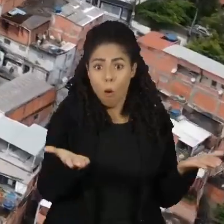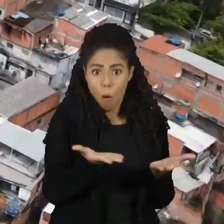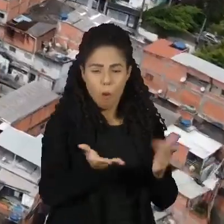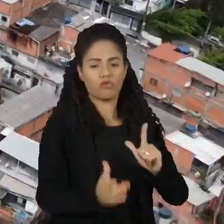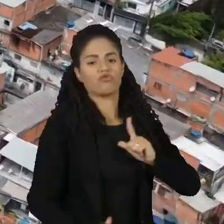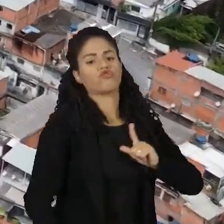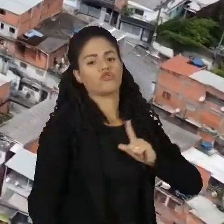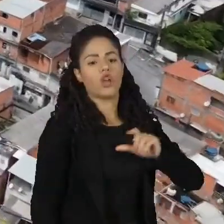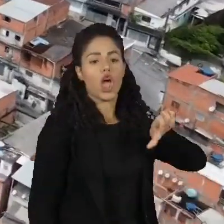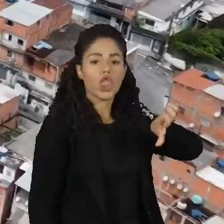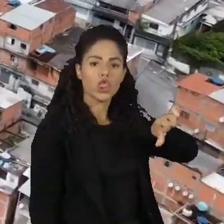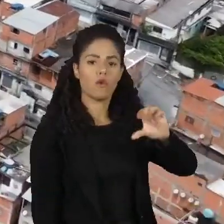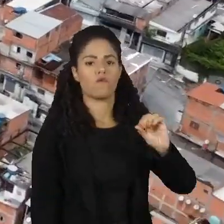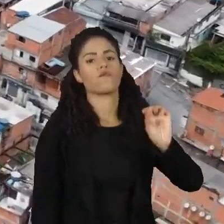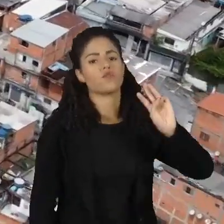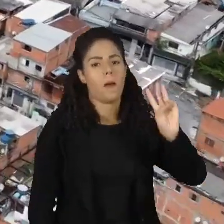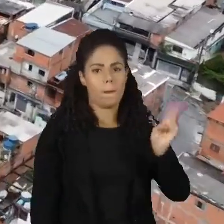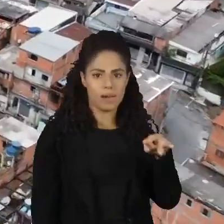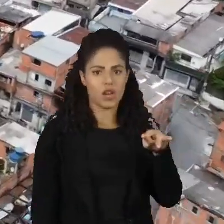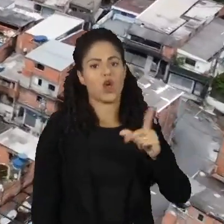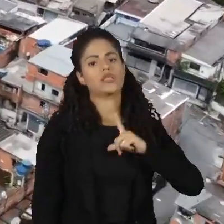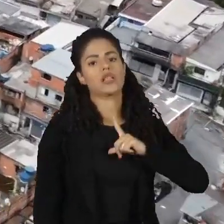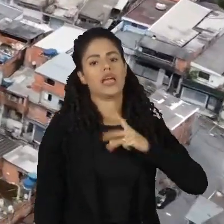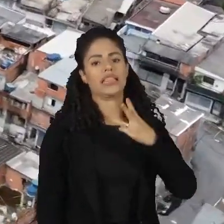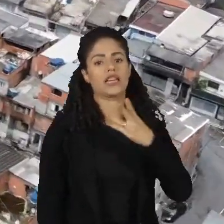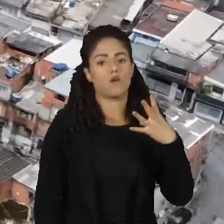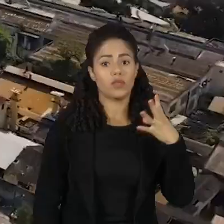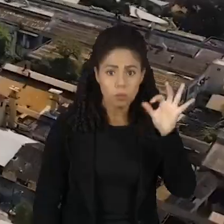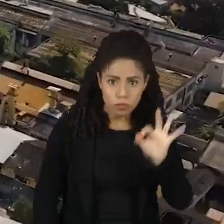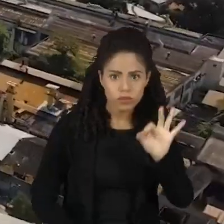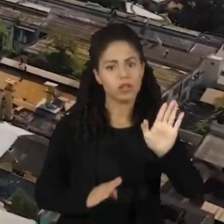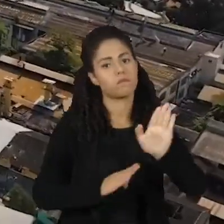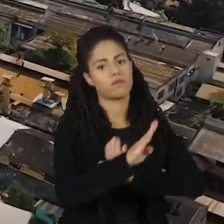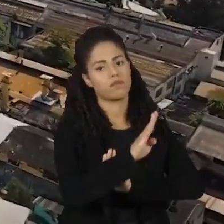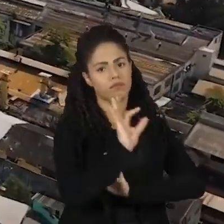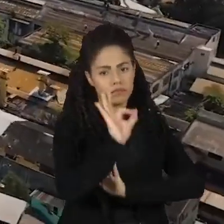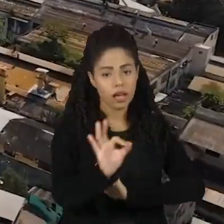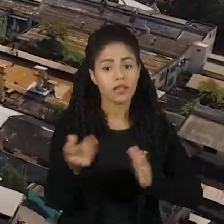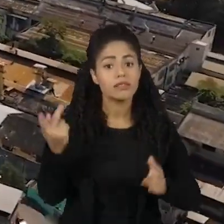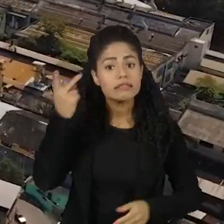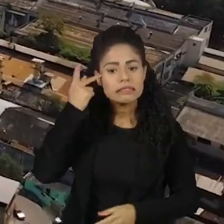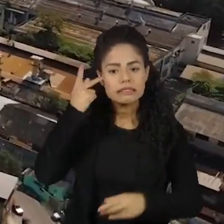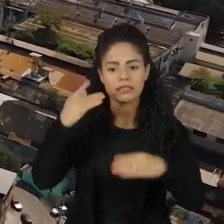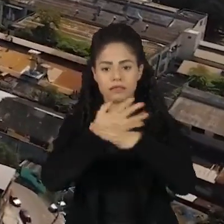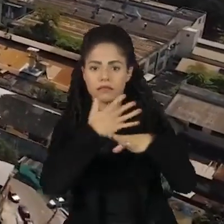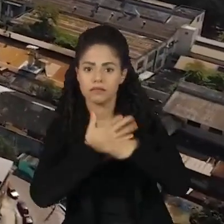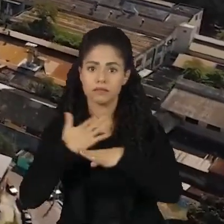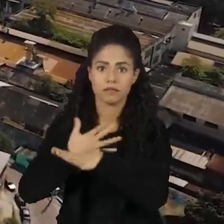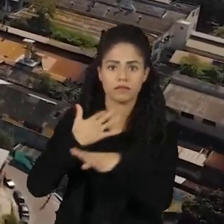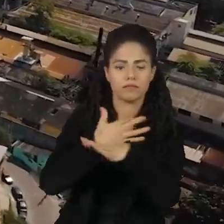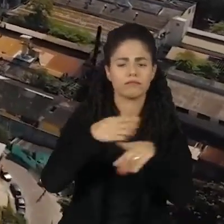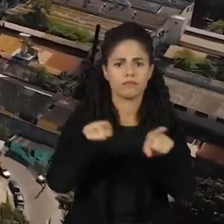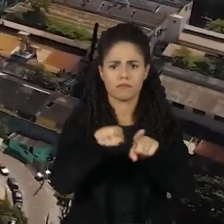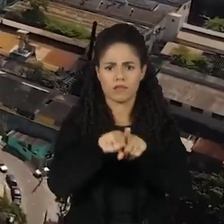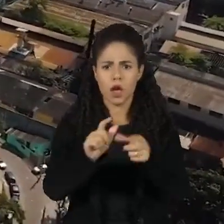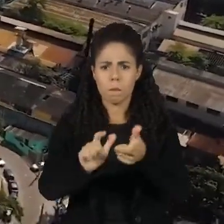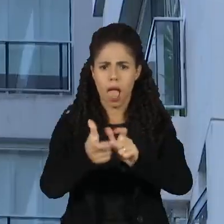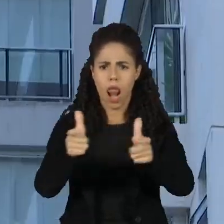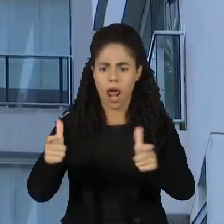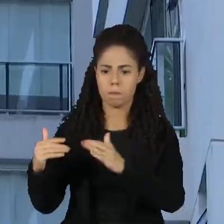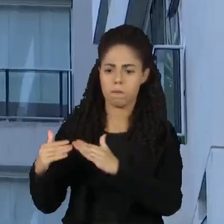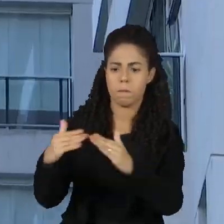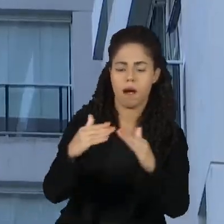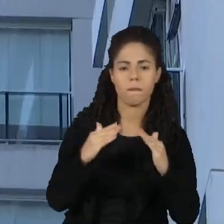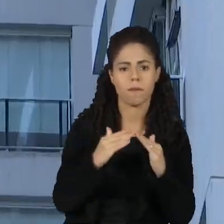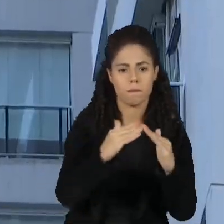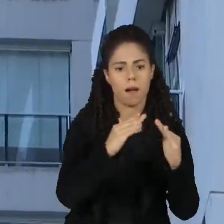já são mais de 90 milhões, uma alta de 34%. São Paulo está na dianteira como a cidade com mais domicílios. São um